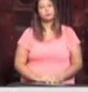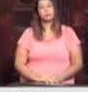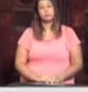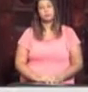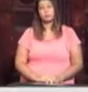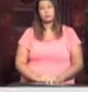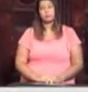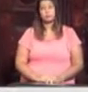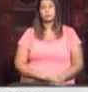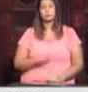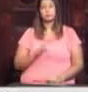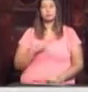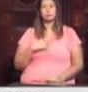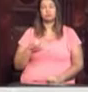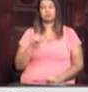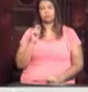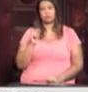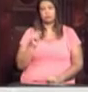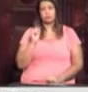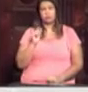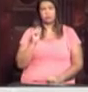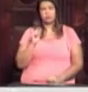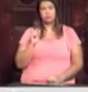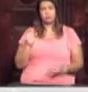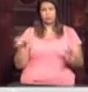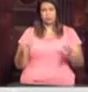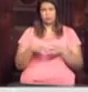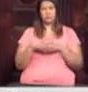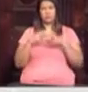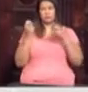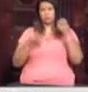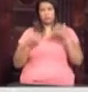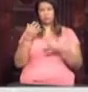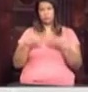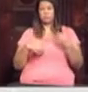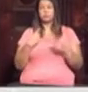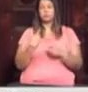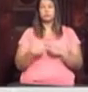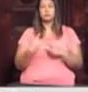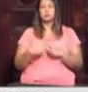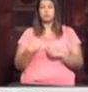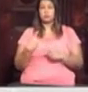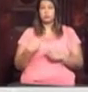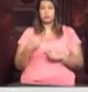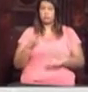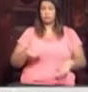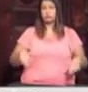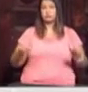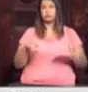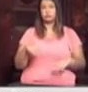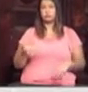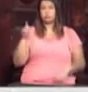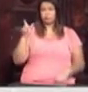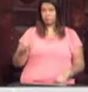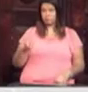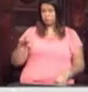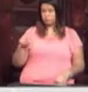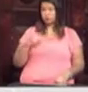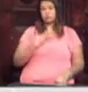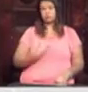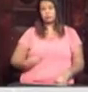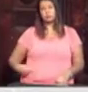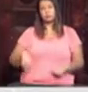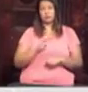O que eu resgato esse conjunto de elementos? Porque a gente está diante de um governo do Estado